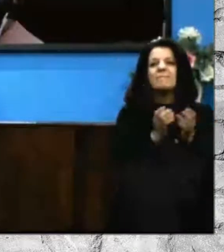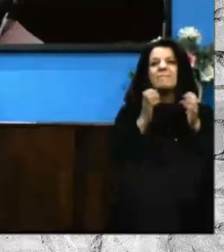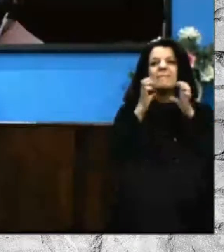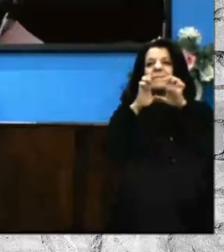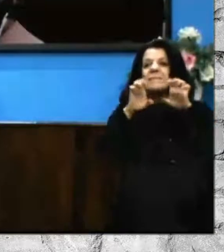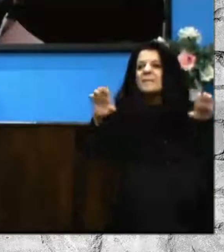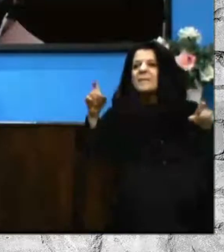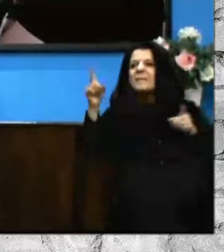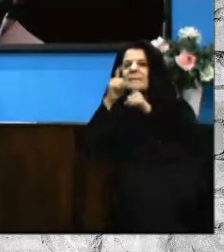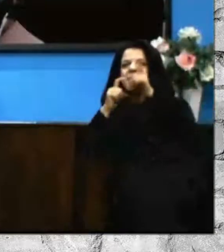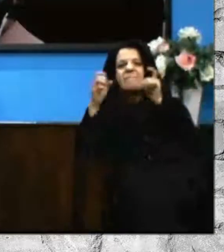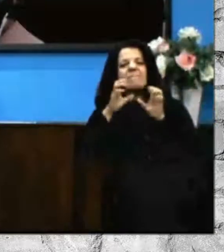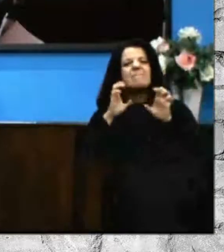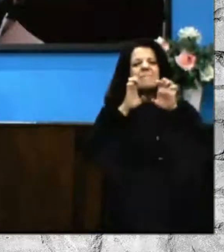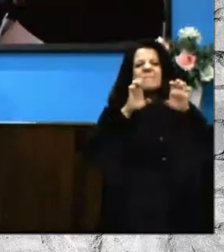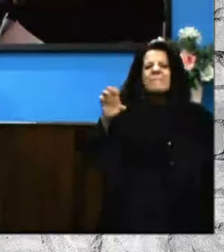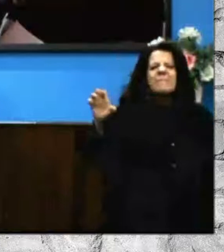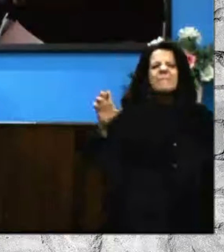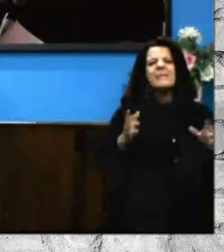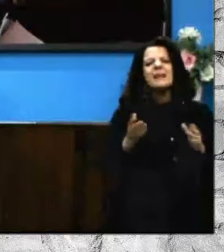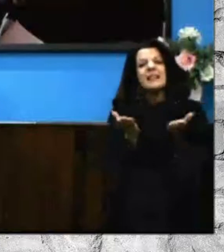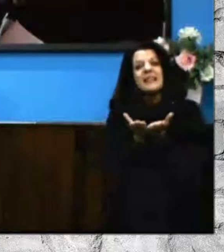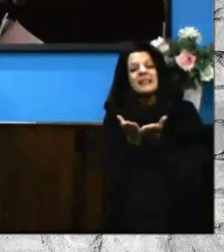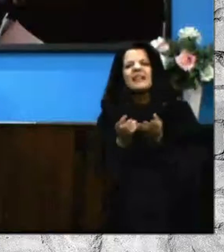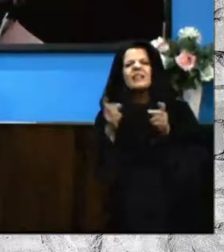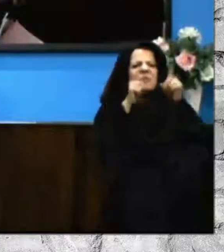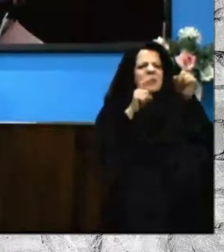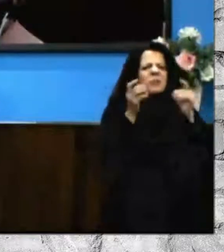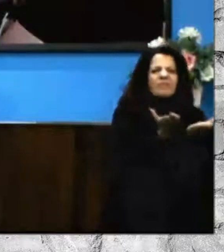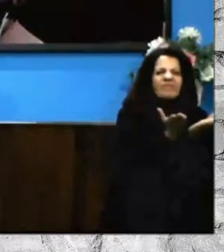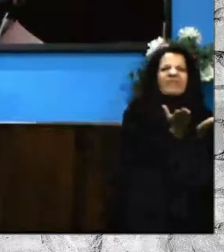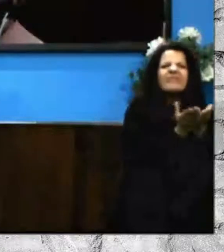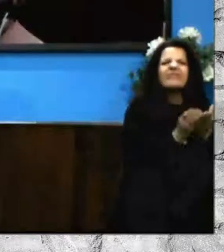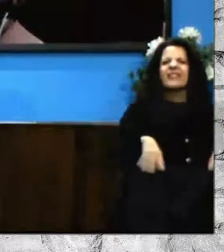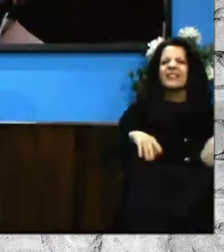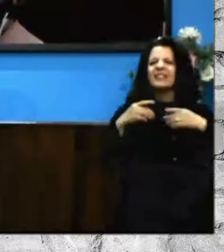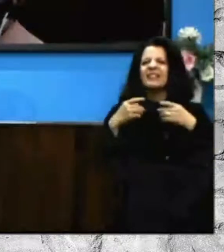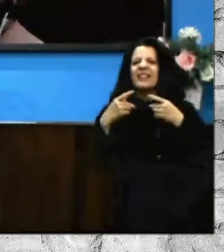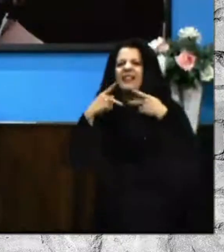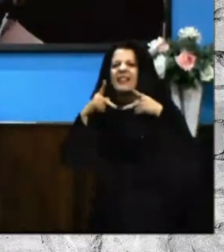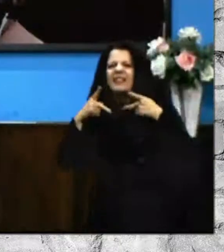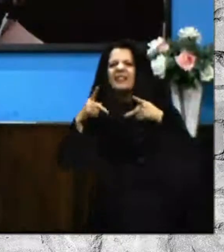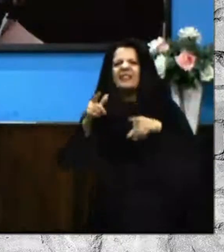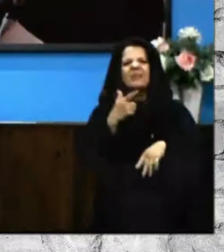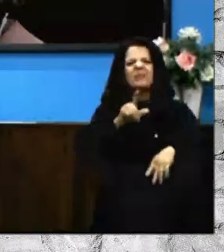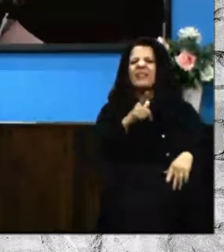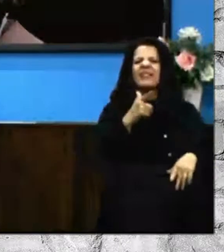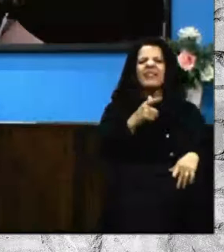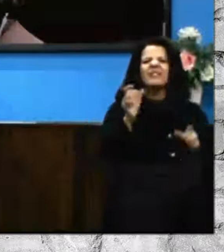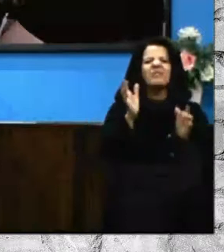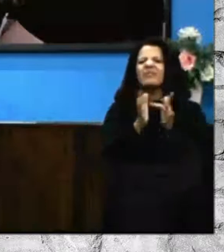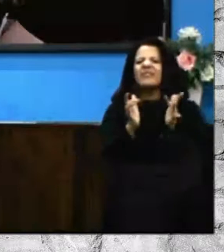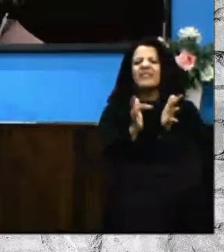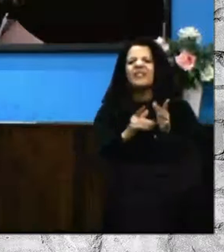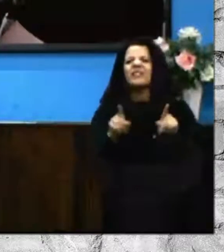Irmãos se apresentando para cuidar dos nossos irmãos de idade, irmãos se apresentando para falar de Jesus para aqueles que não têm Jesus ainda, na medida que for